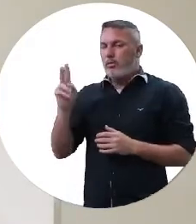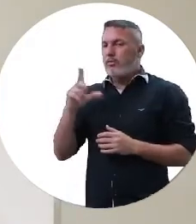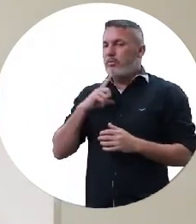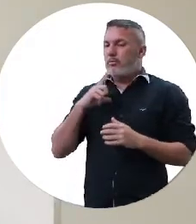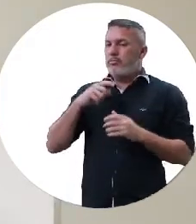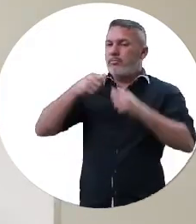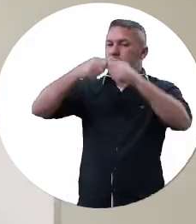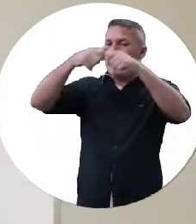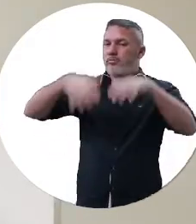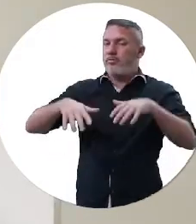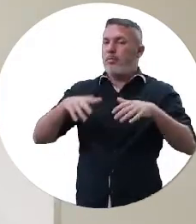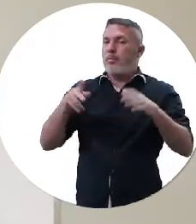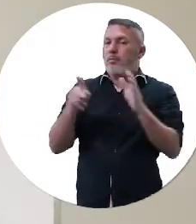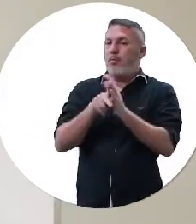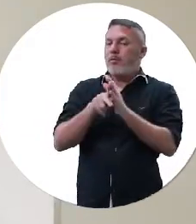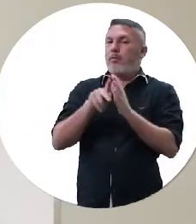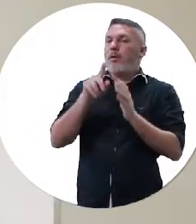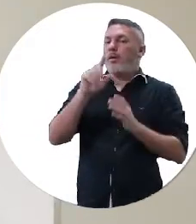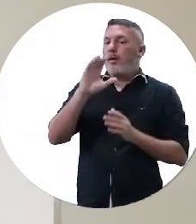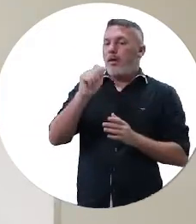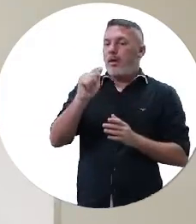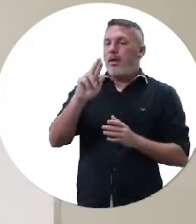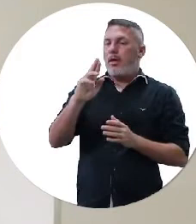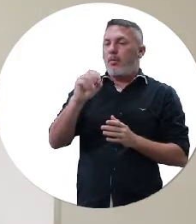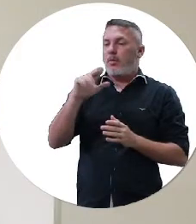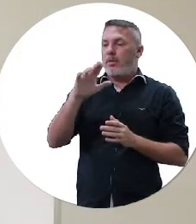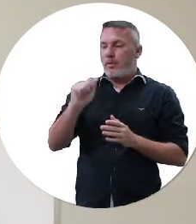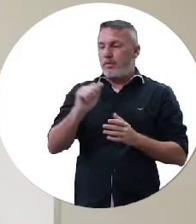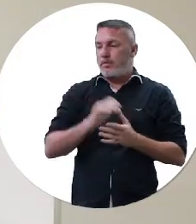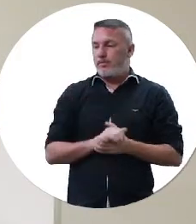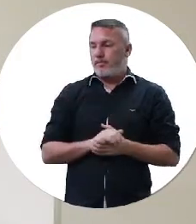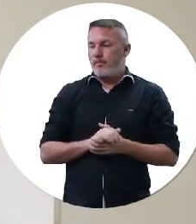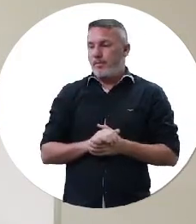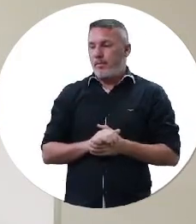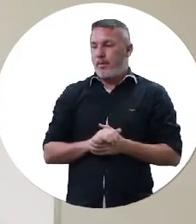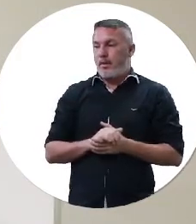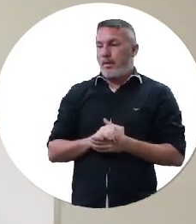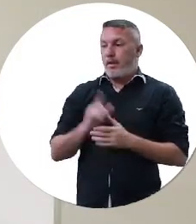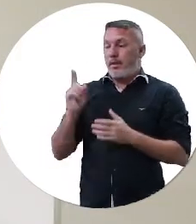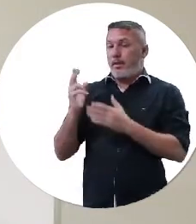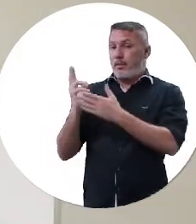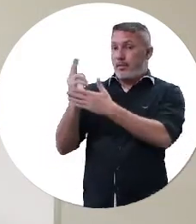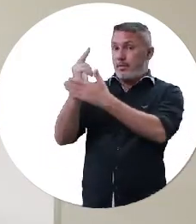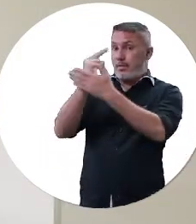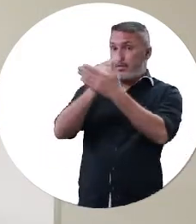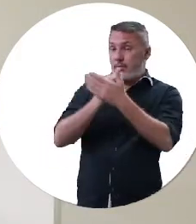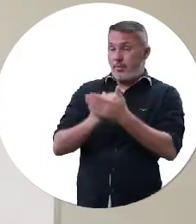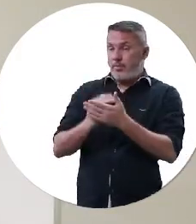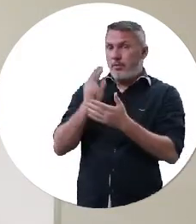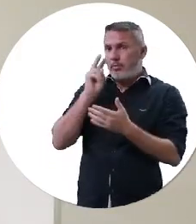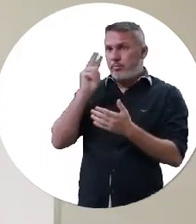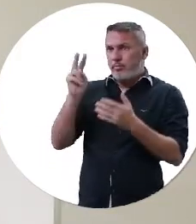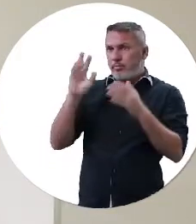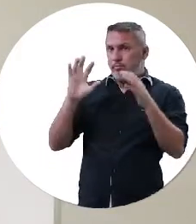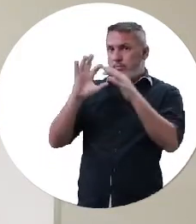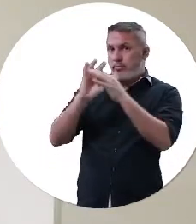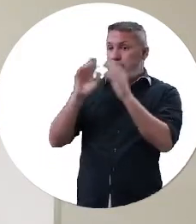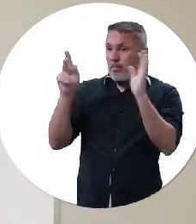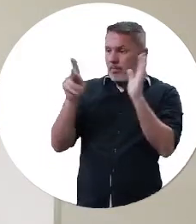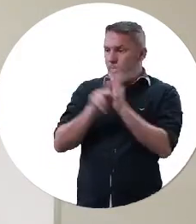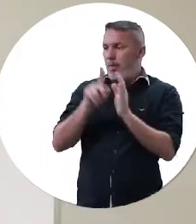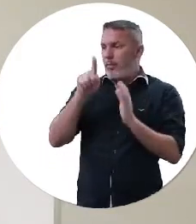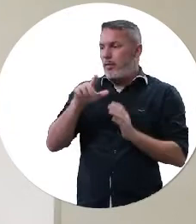um OH, seria um ácido carboxílico. Mas não, aqui é um radical carbonílico. Ok? Essa